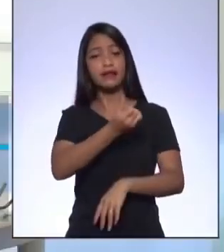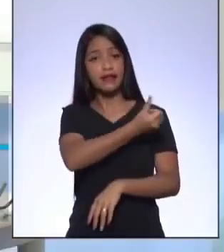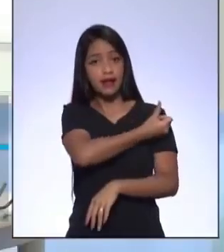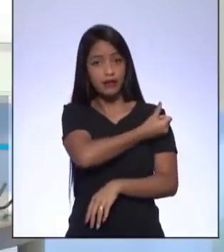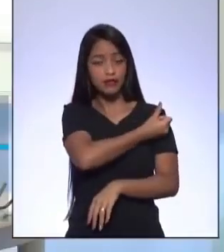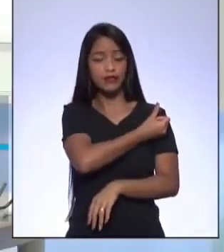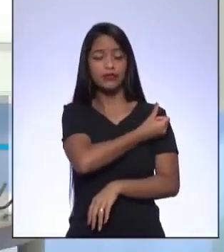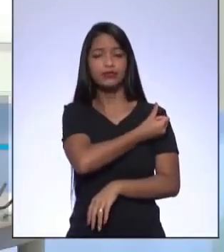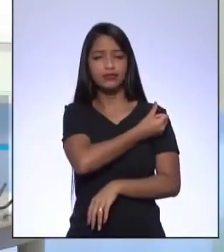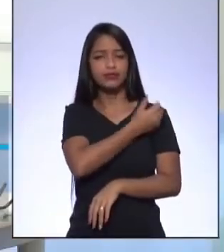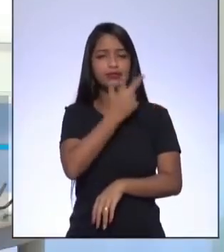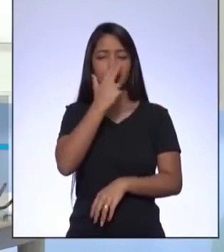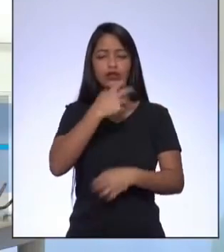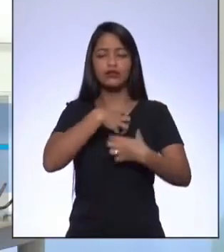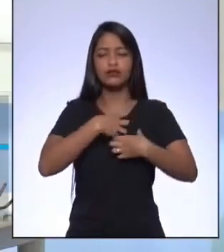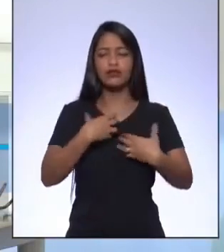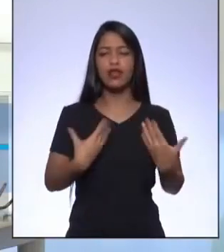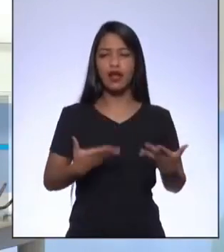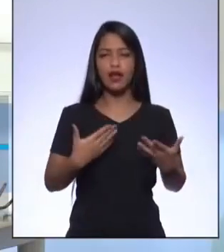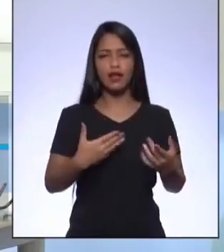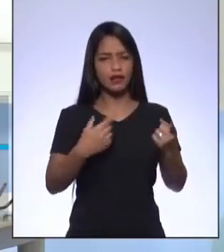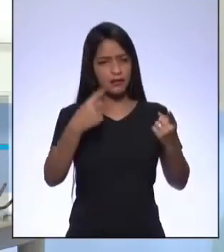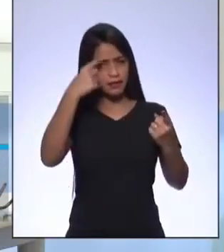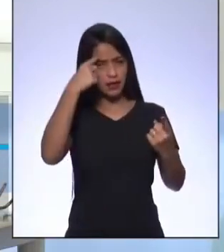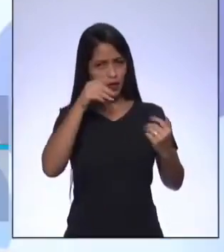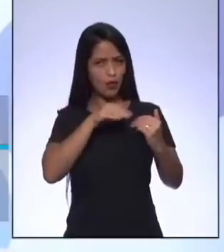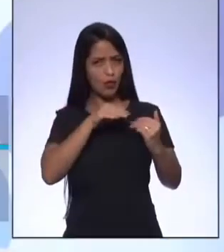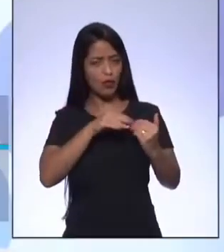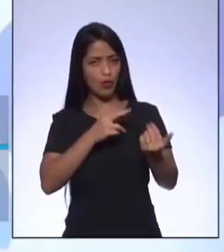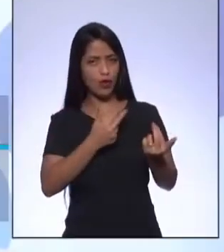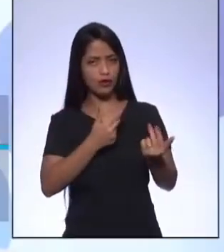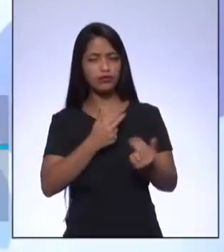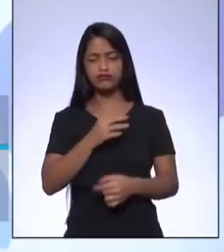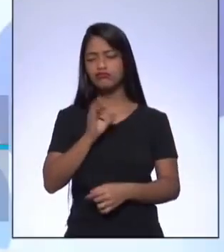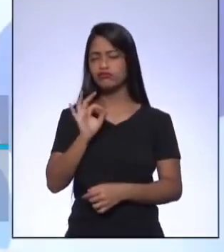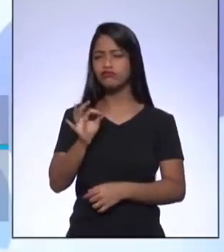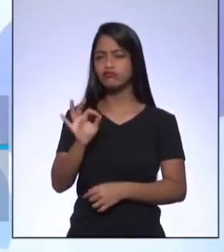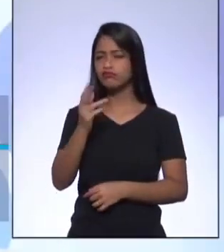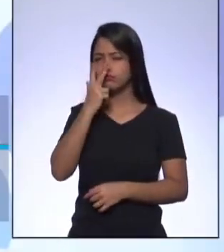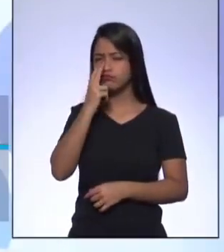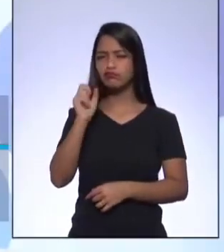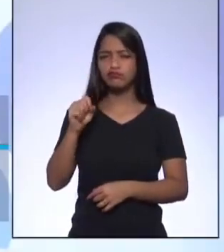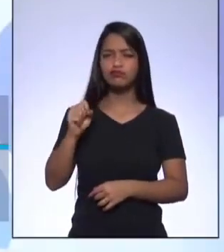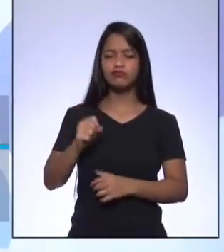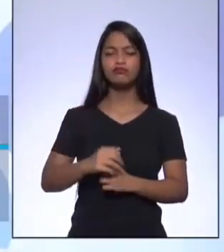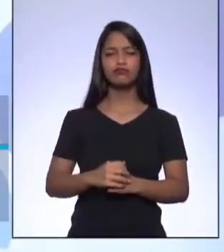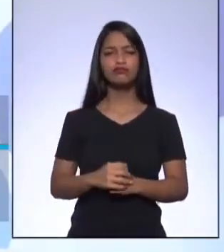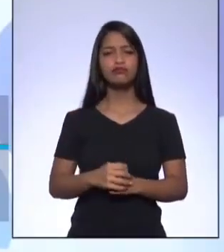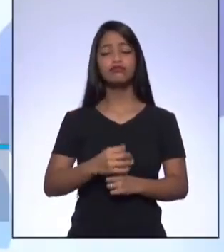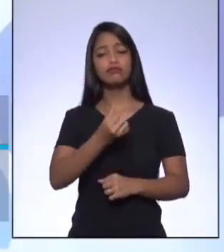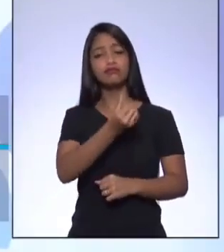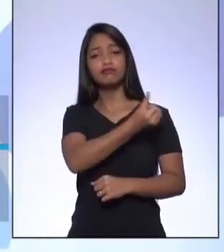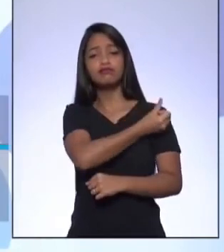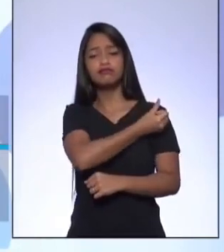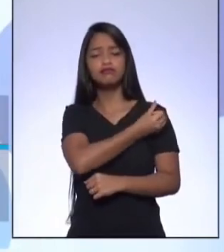elas são um pouco mais leves. Tem essa impressão também, não? Eu acredito que sim. Eu acho que o sexto ano, como é o início